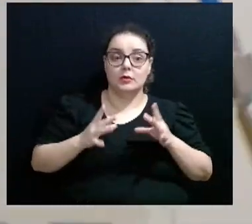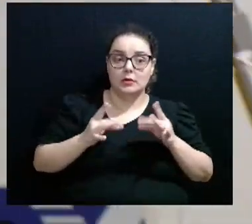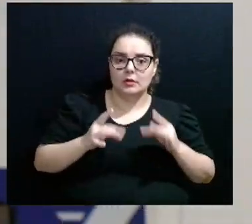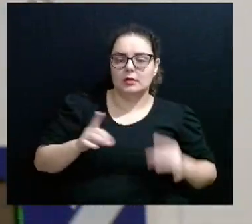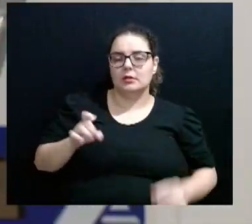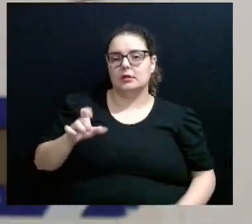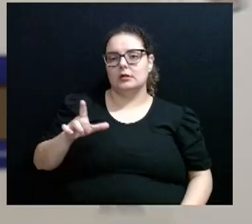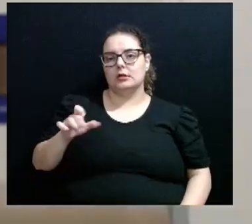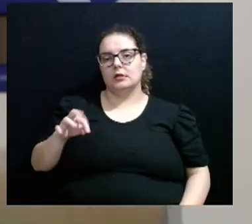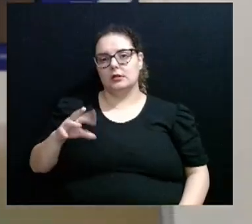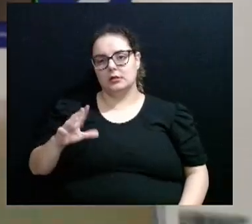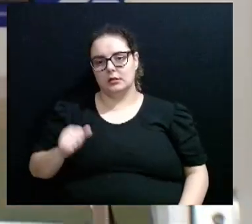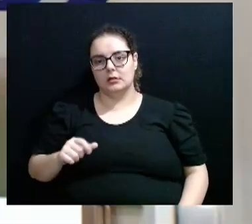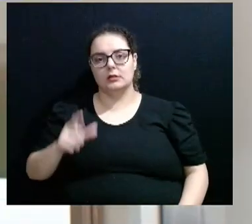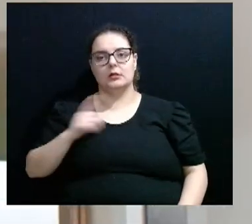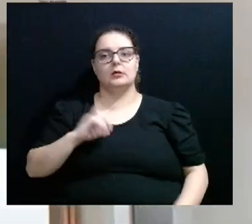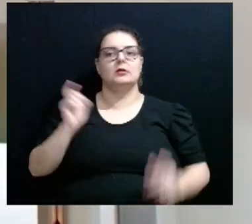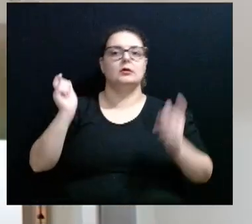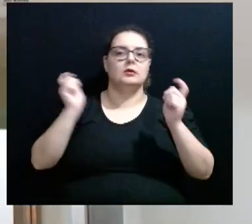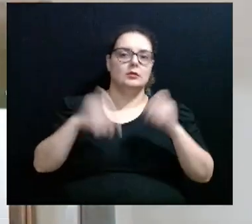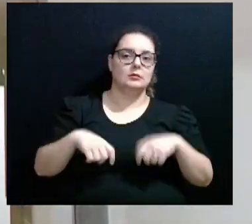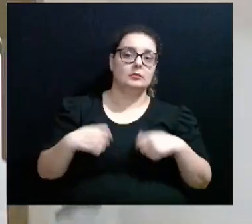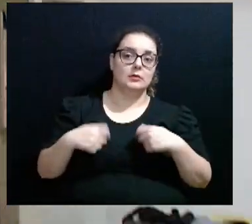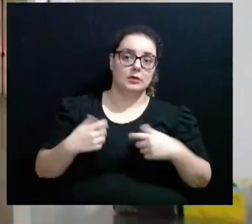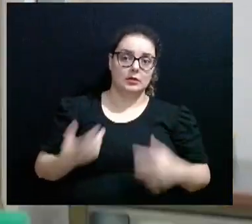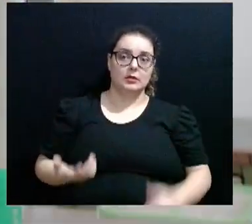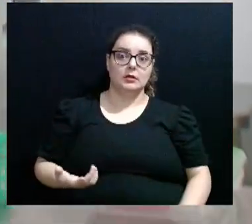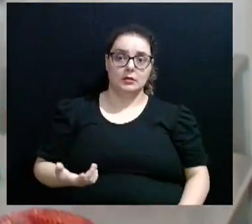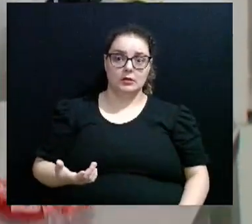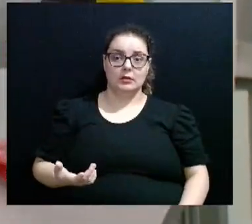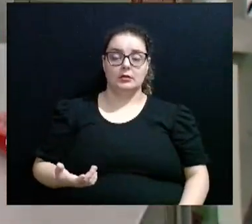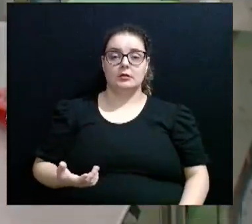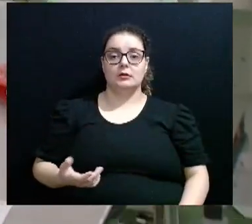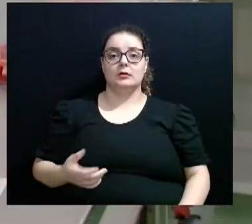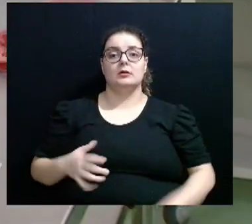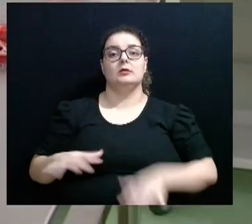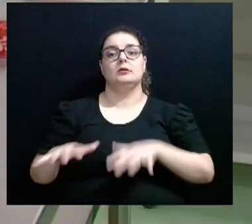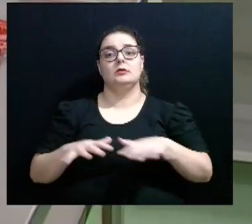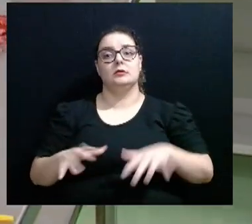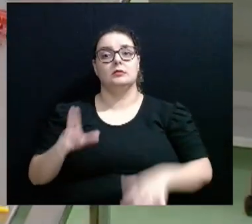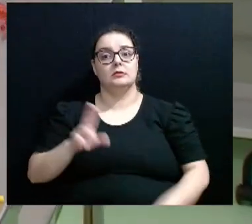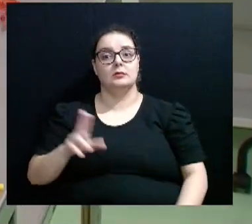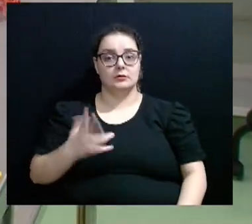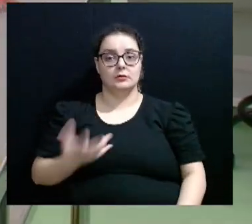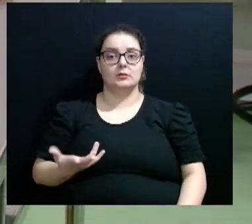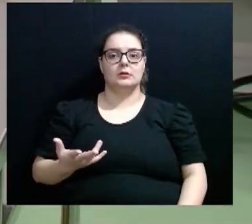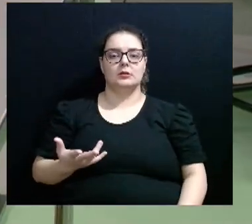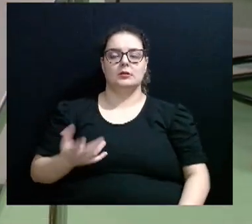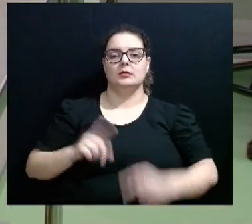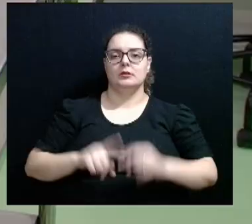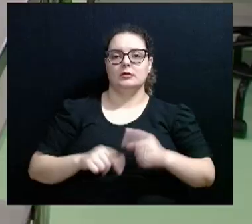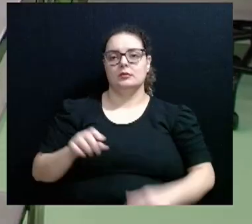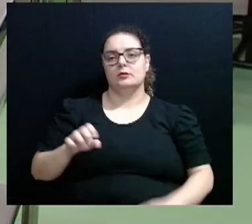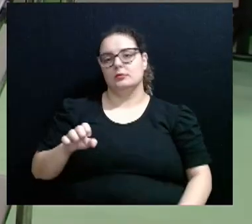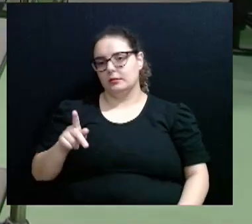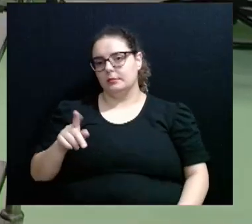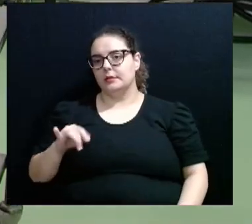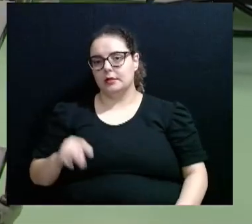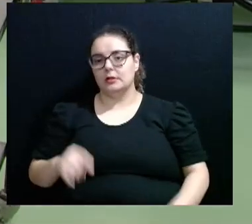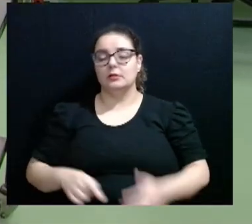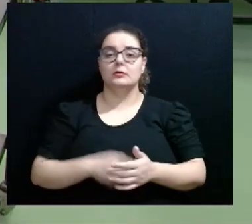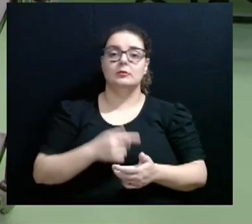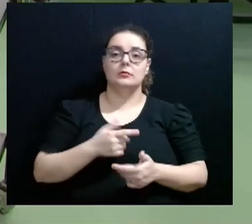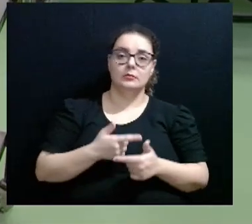essa capacidade, né, de manipular esses equipamentos com esse EPI. Então, a primeira parte do treinamento é